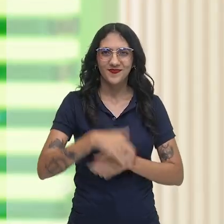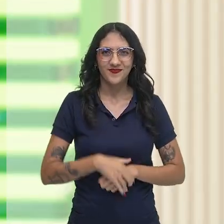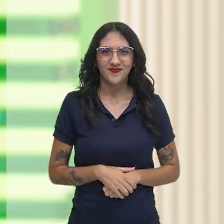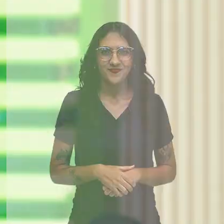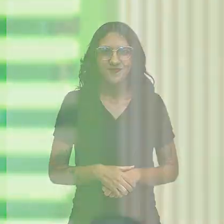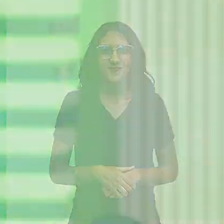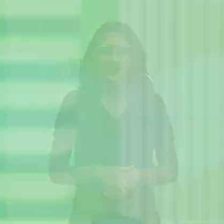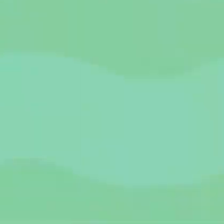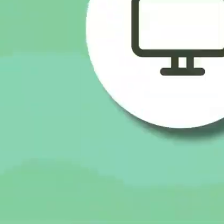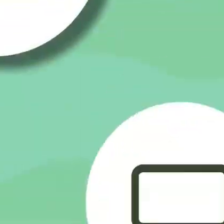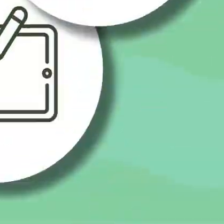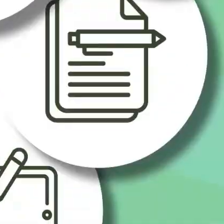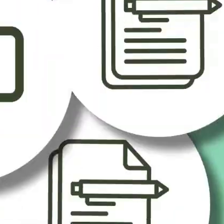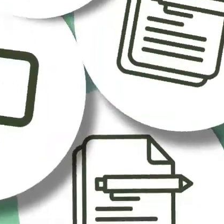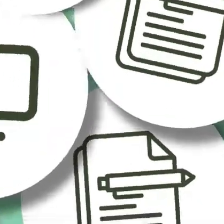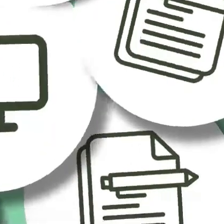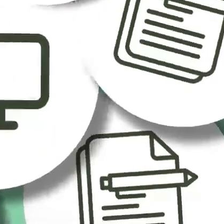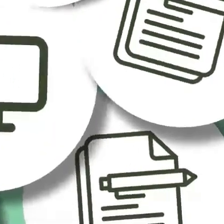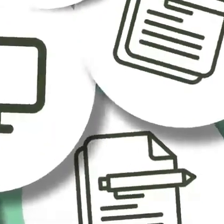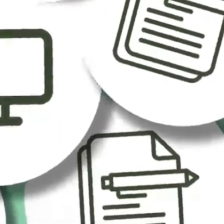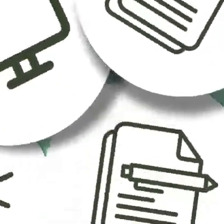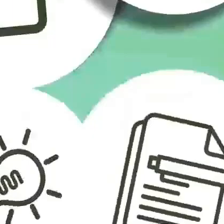aula.